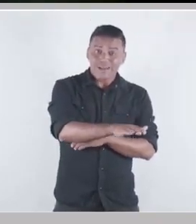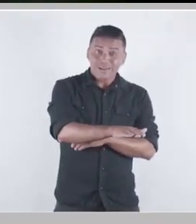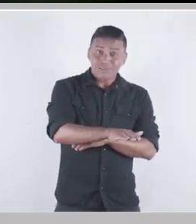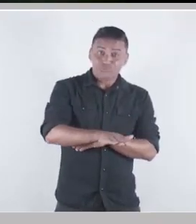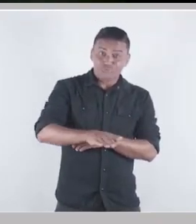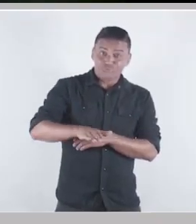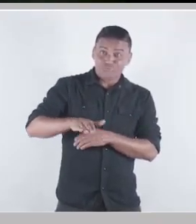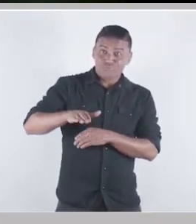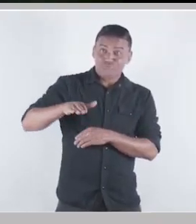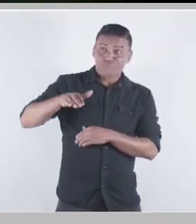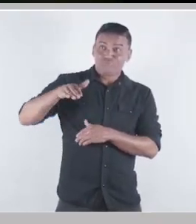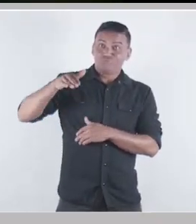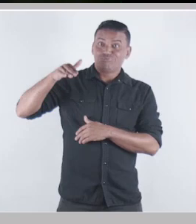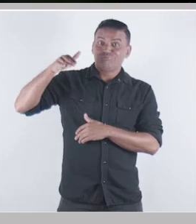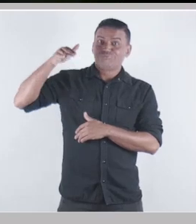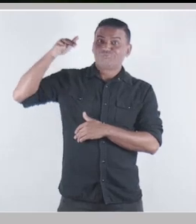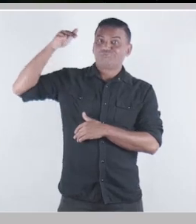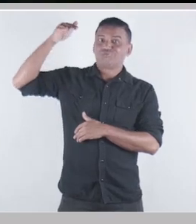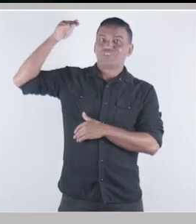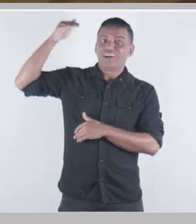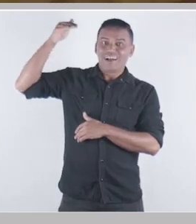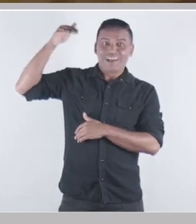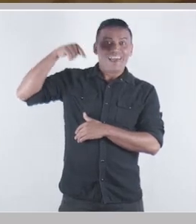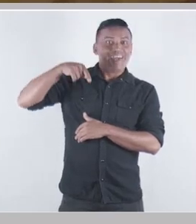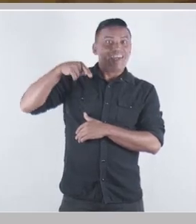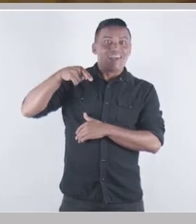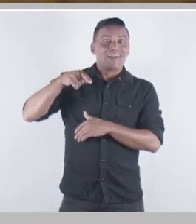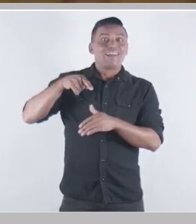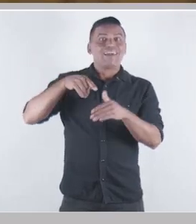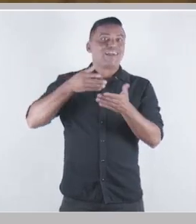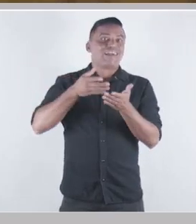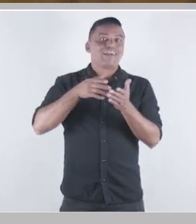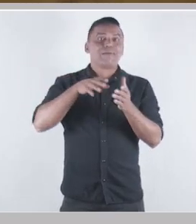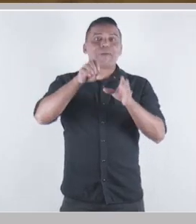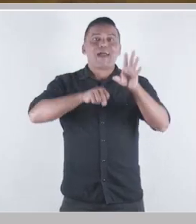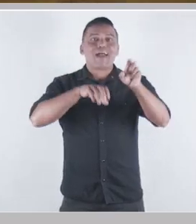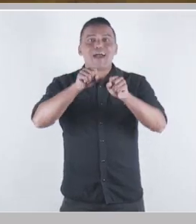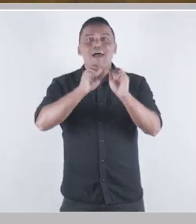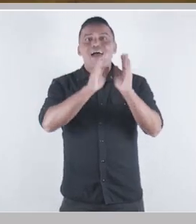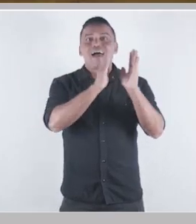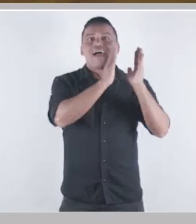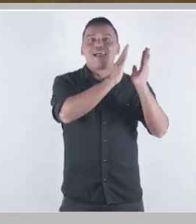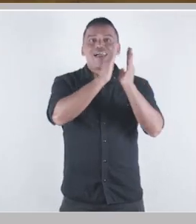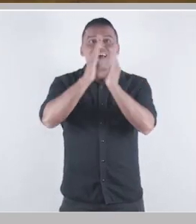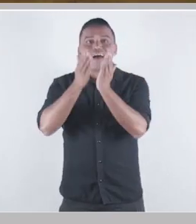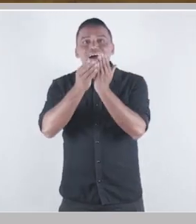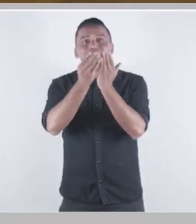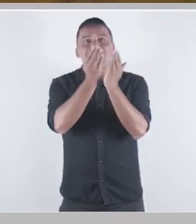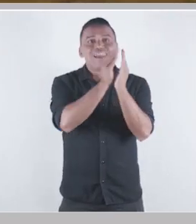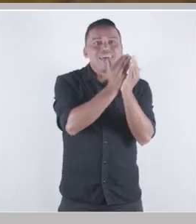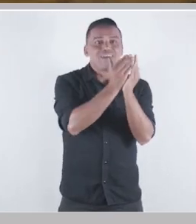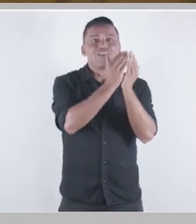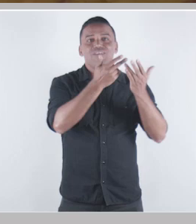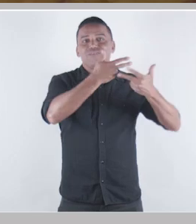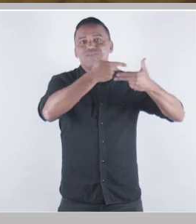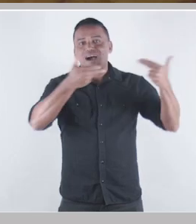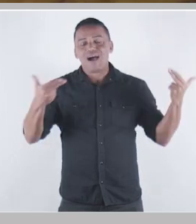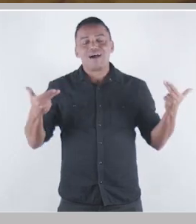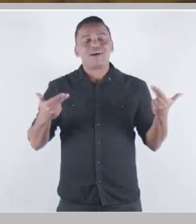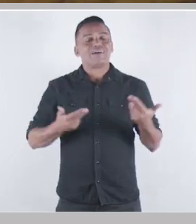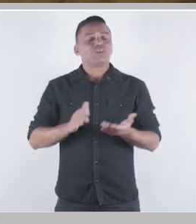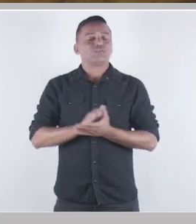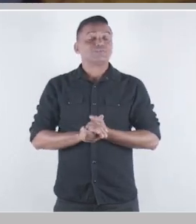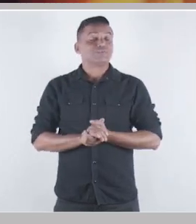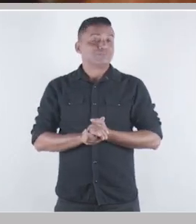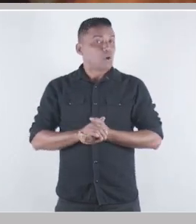ao Alexandre colecionador de livros, assim. Eu tenho muito na minha memória que a partir do momento que eu